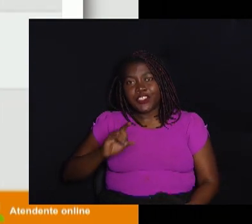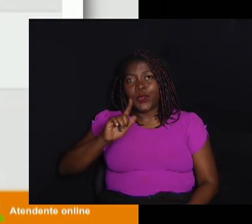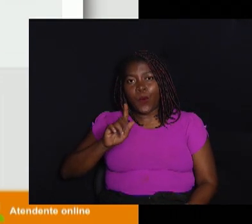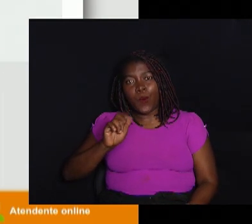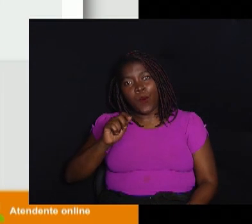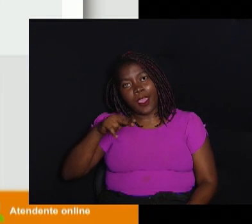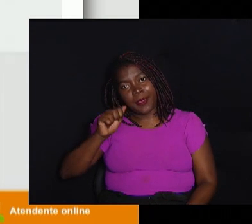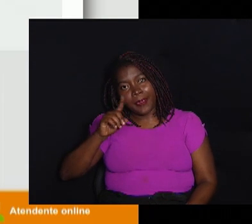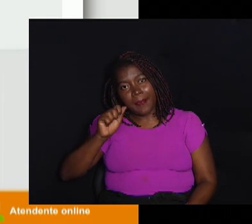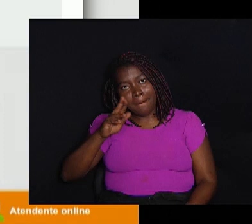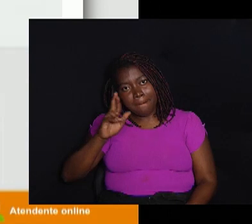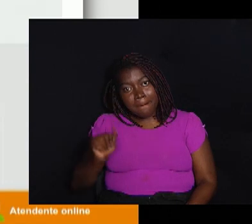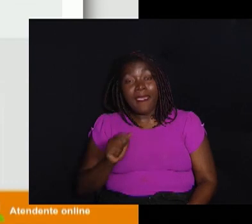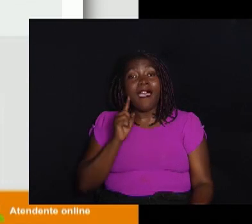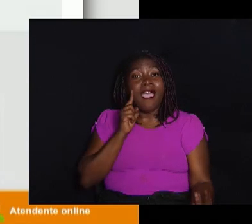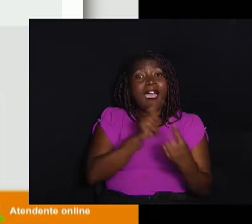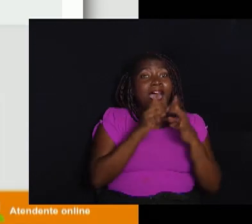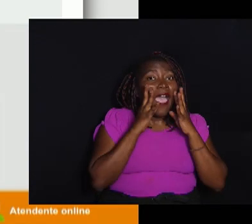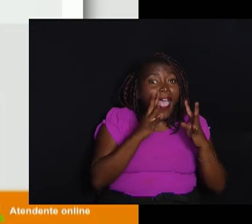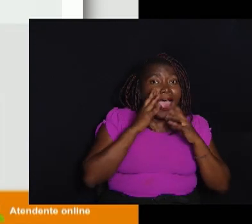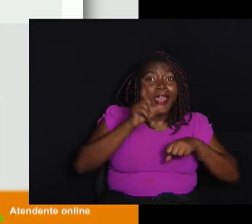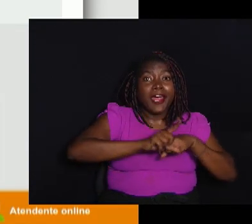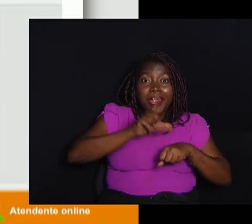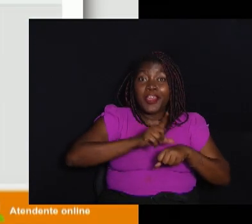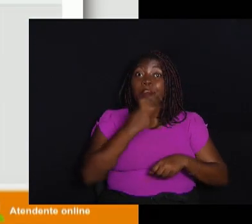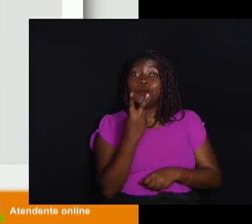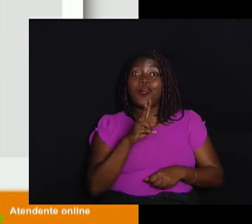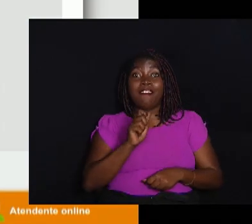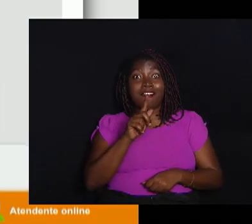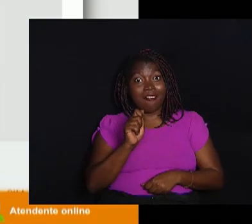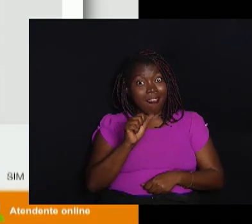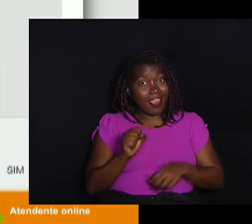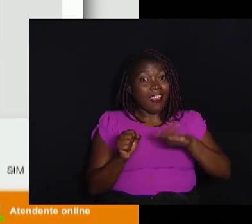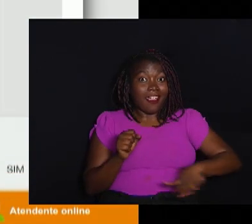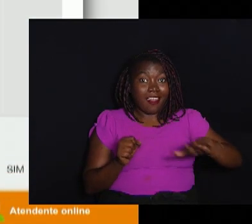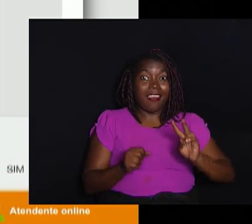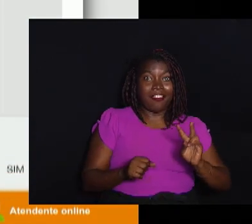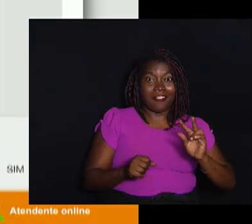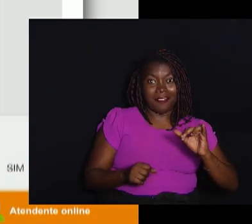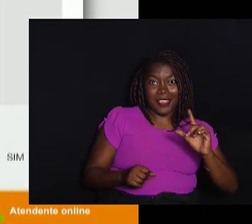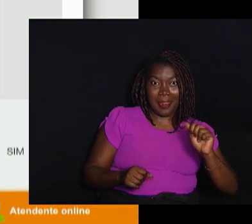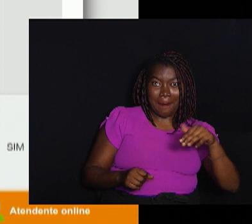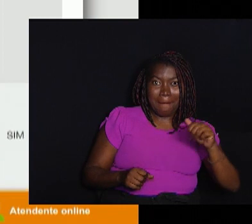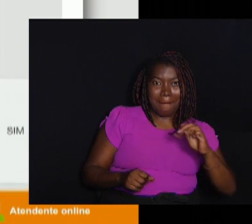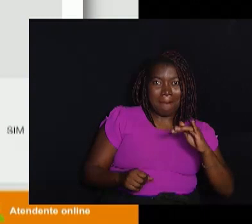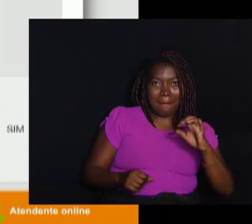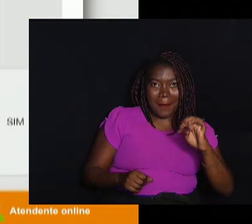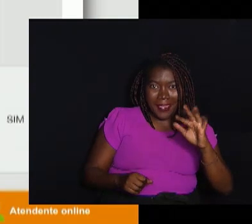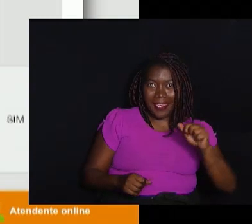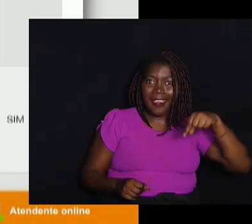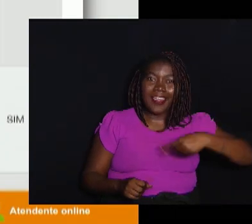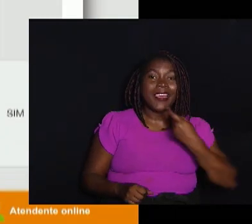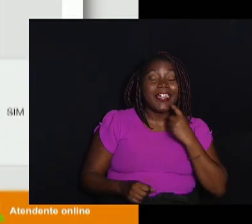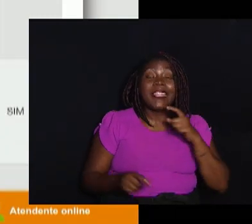de lanchonete, são 2 vagas lá para o Vila Marieta, aqui em Campinas. Mais vagas para atendentes de lanchonete,